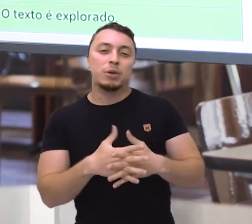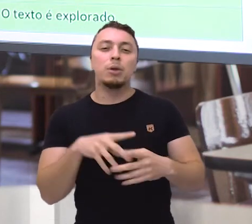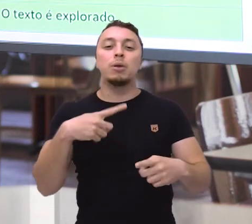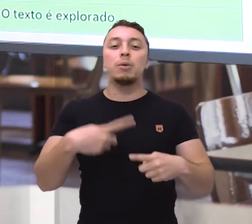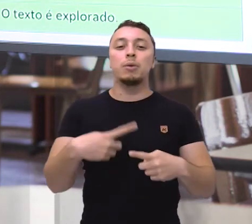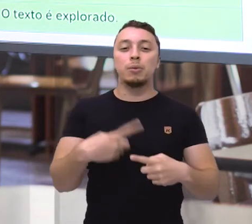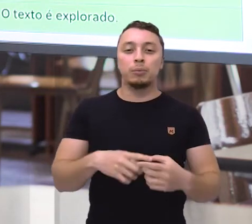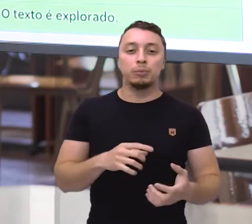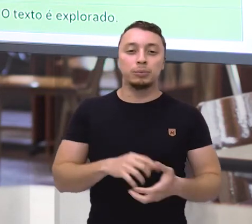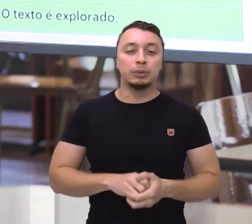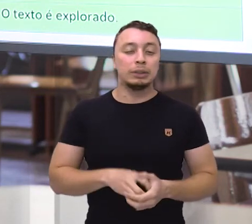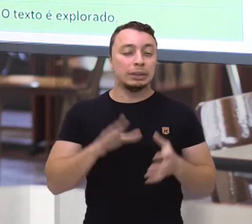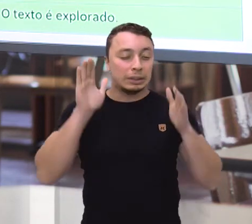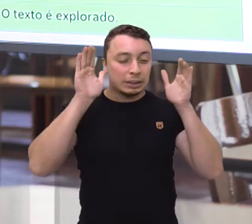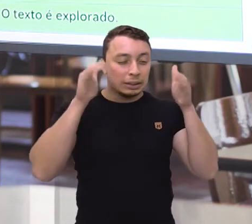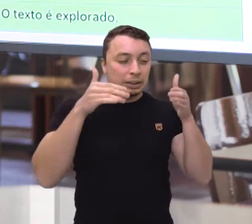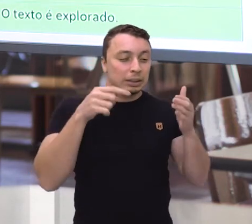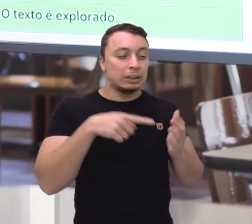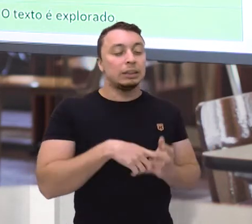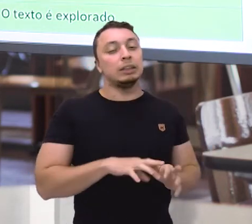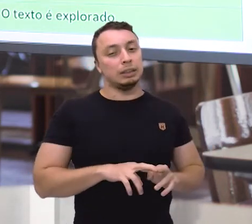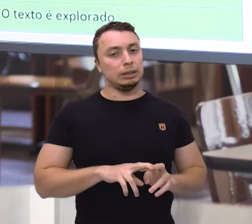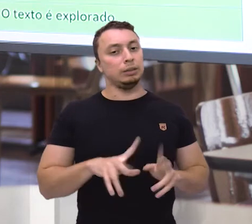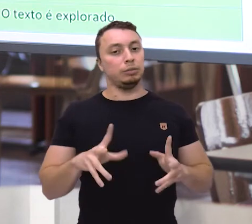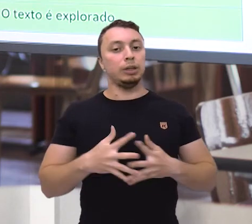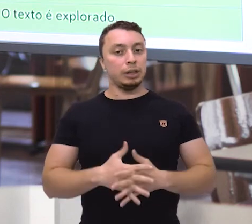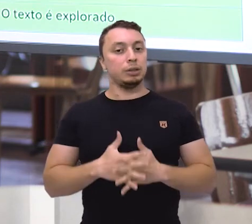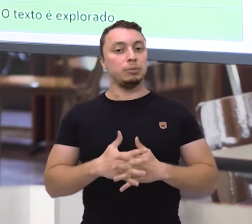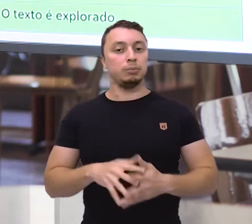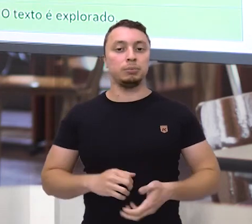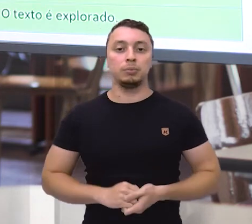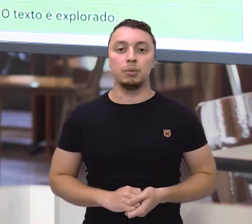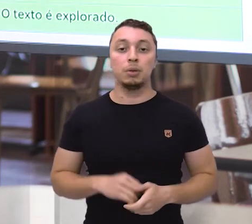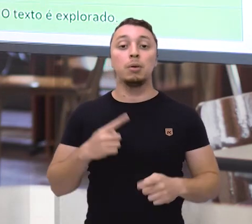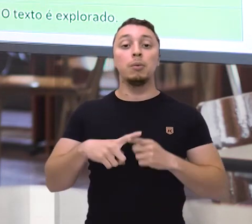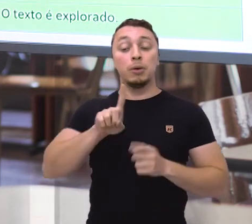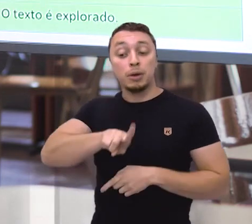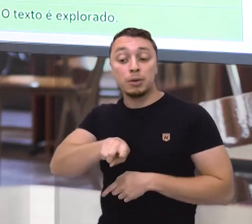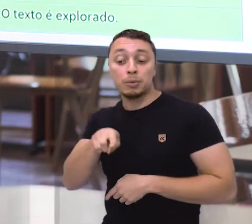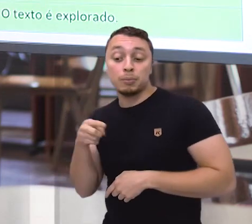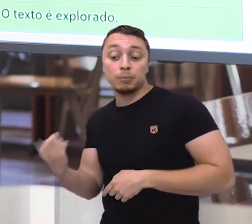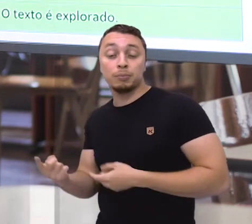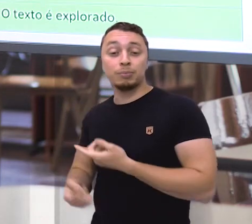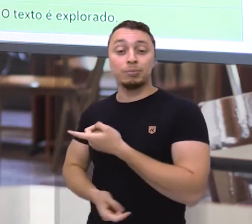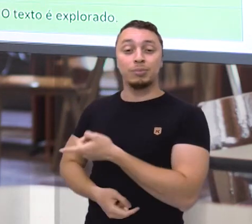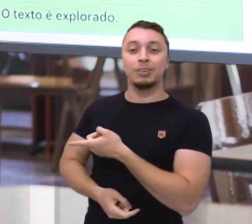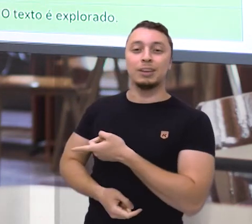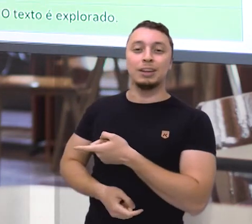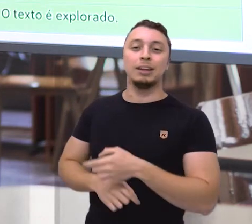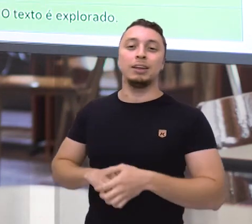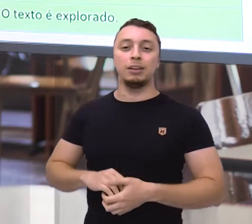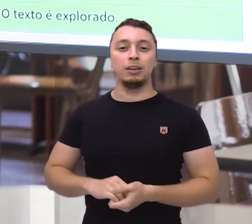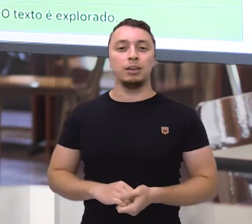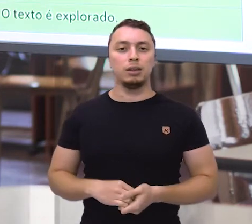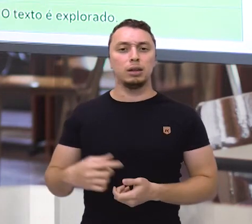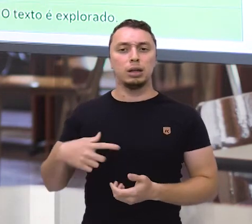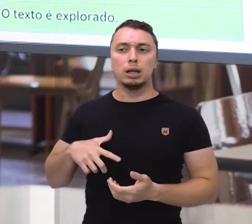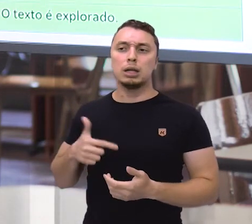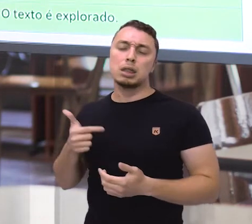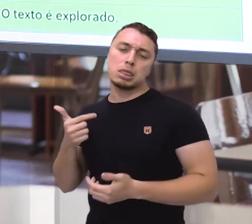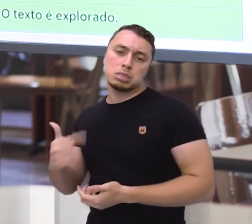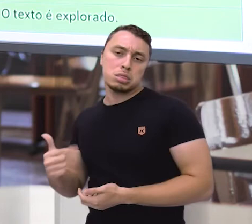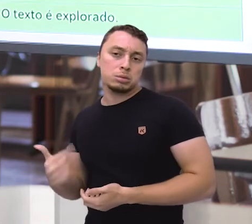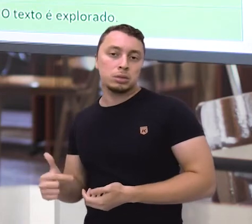compreensão do que o autor está passando provavelmente será comprometida. Enquanto que no hipertexto, a gente não se depara